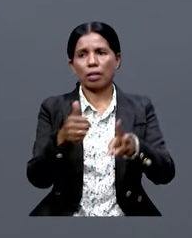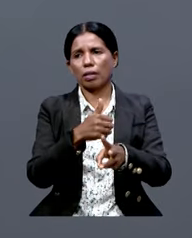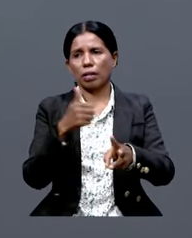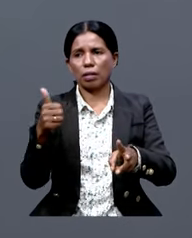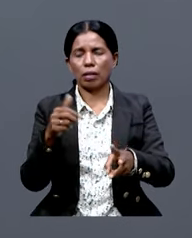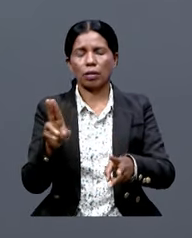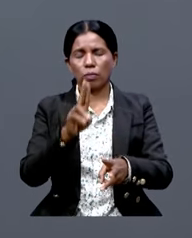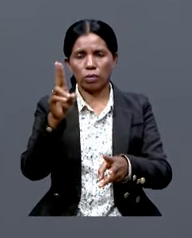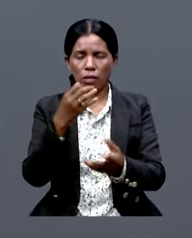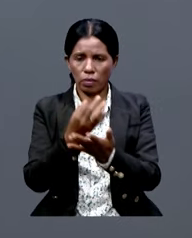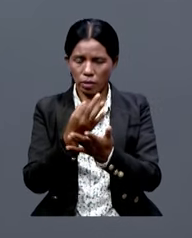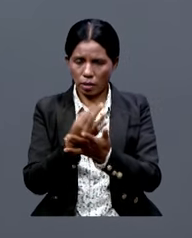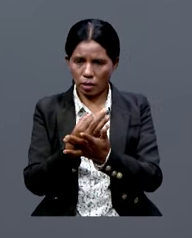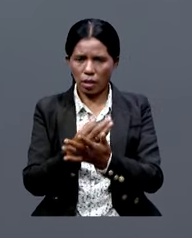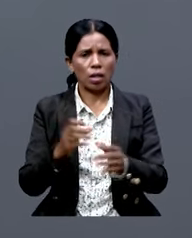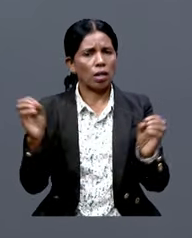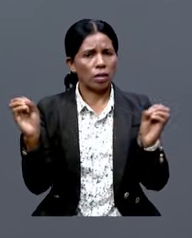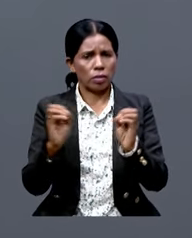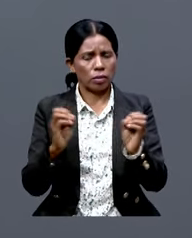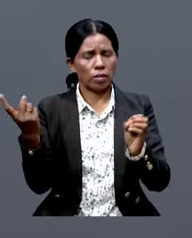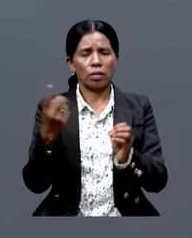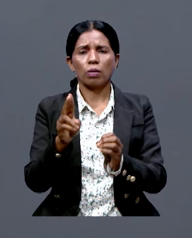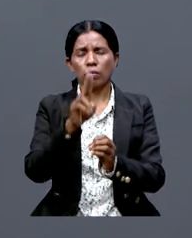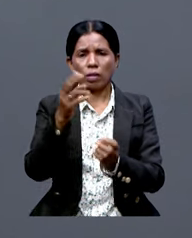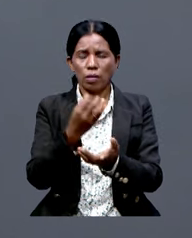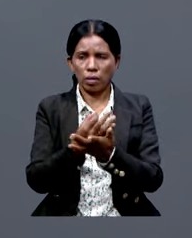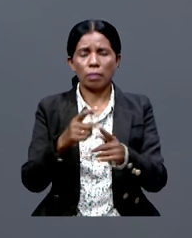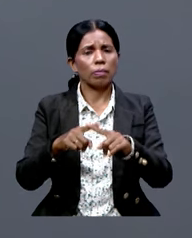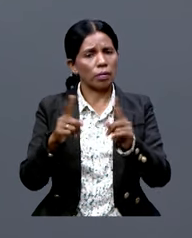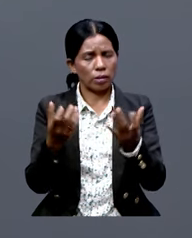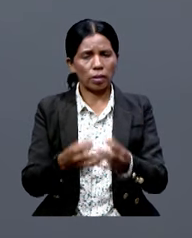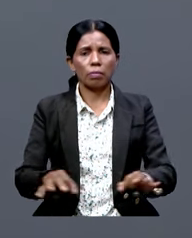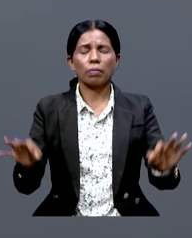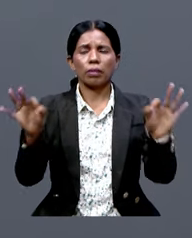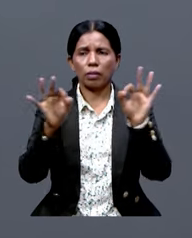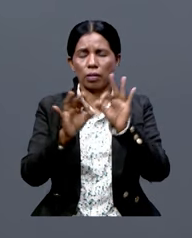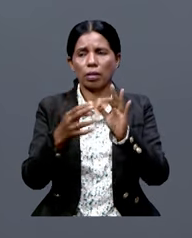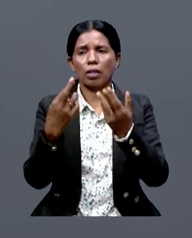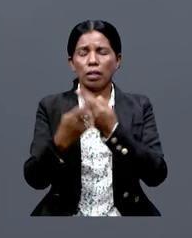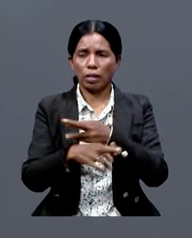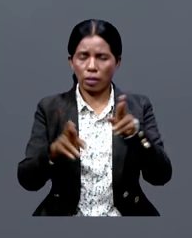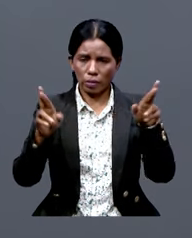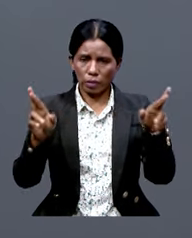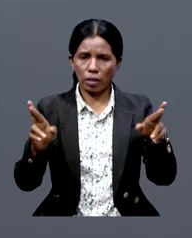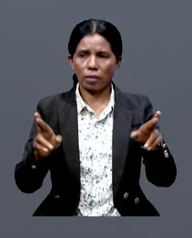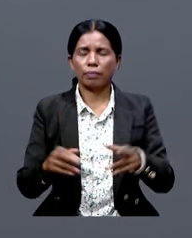ne la austeridade as leiras pa executação mai bemos importante li uma ka resultado ka fisicamente